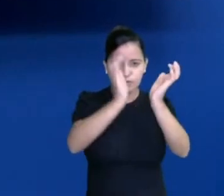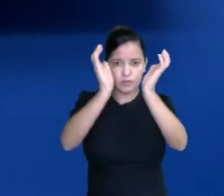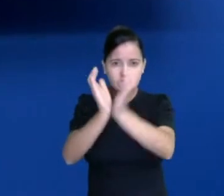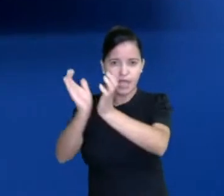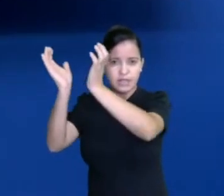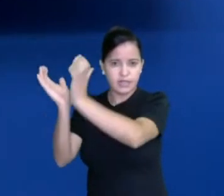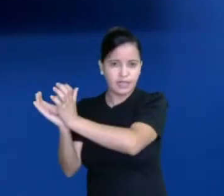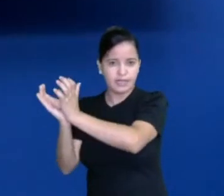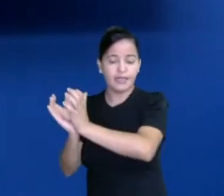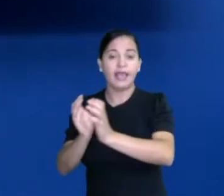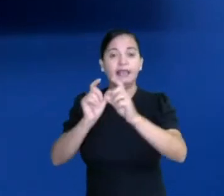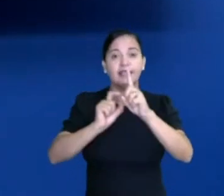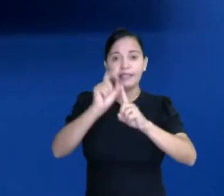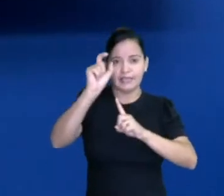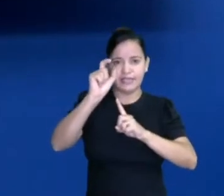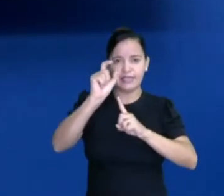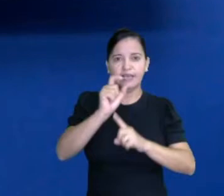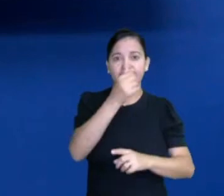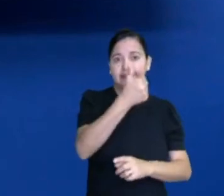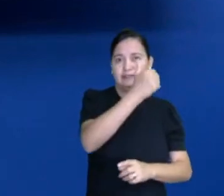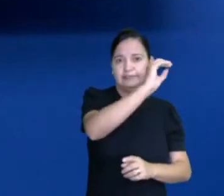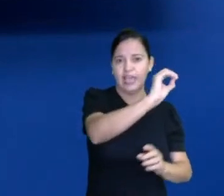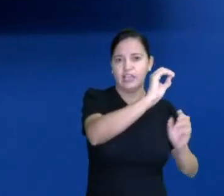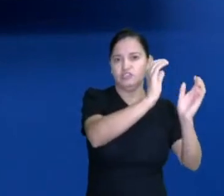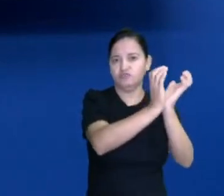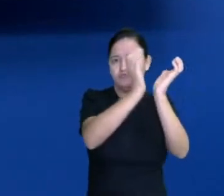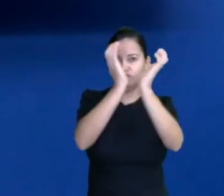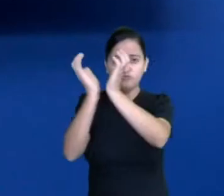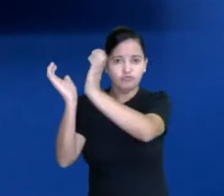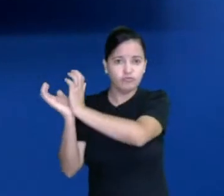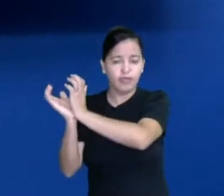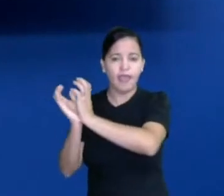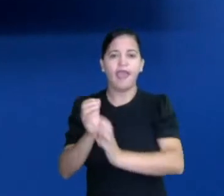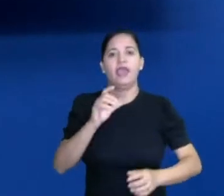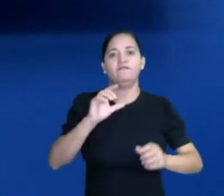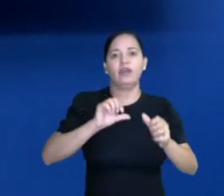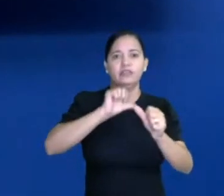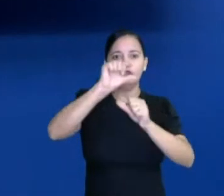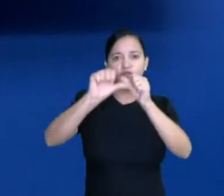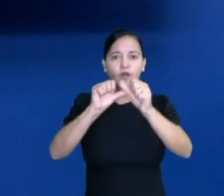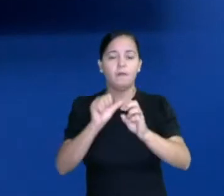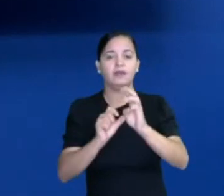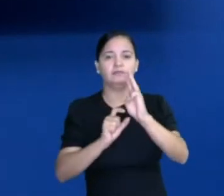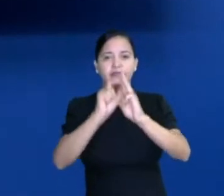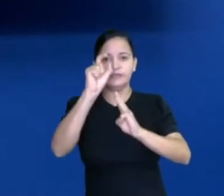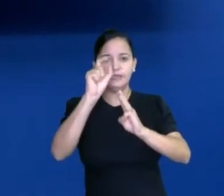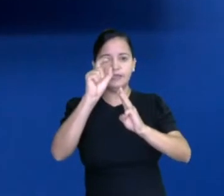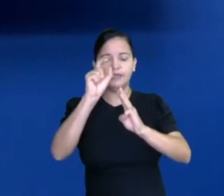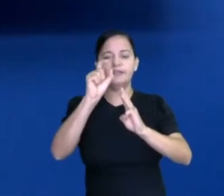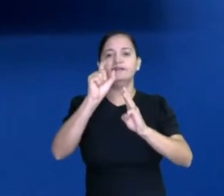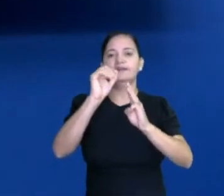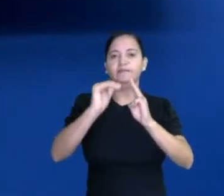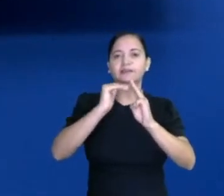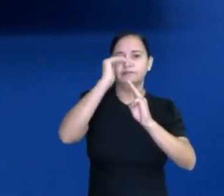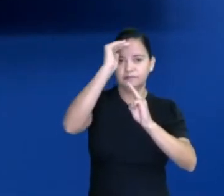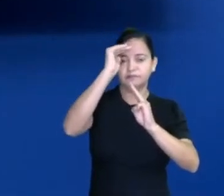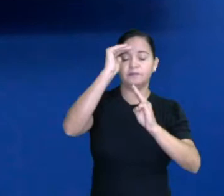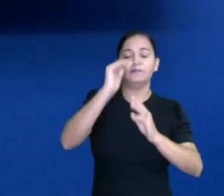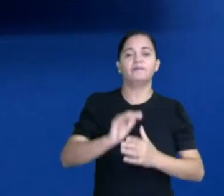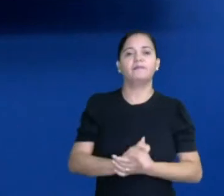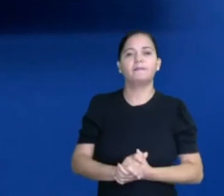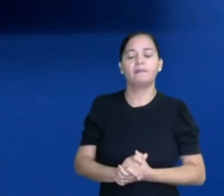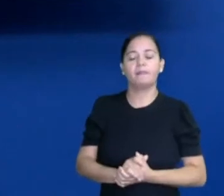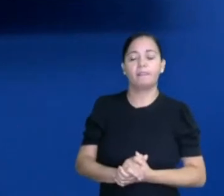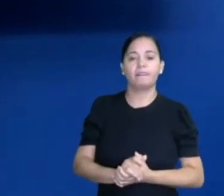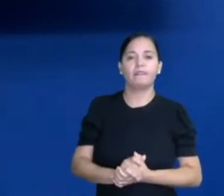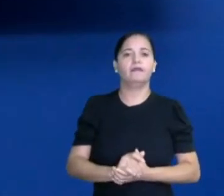agrupamentos de dezena, 10 dezenas, que aí eu vou ter uma centena, ele vai para uma ordem superior. Então, aqui, ó, se